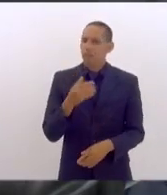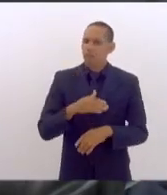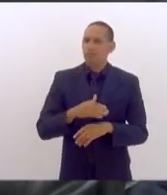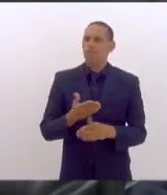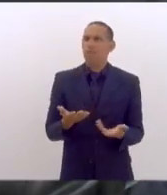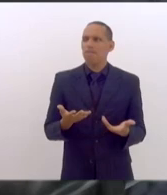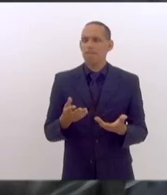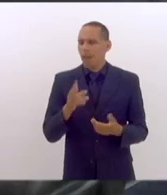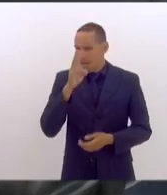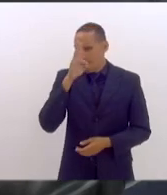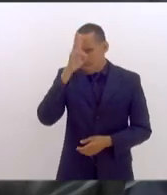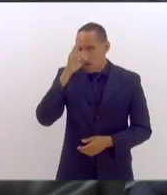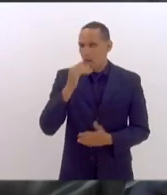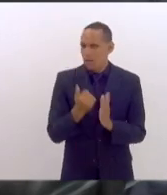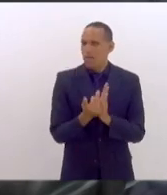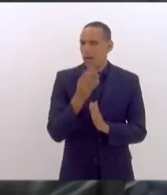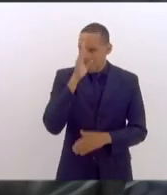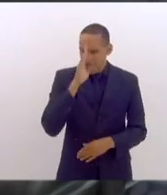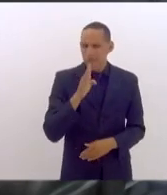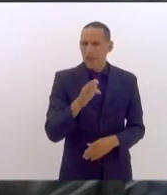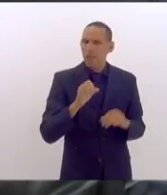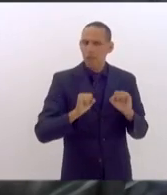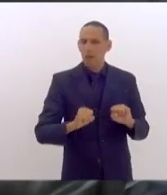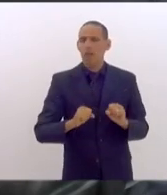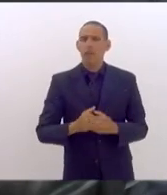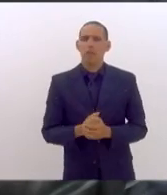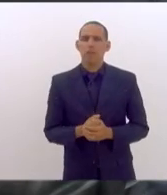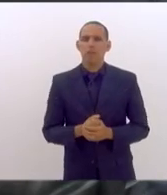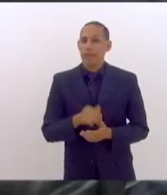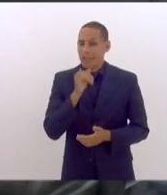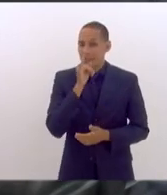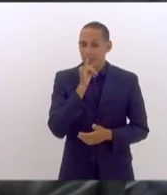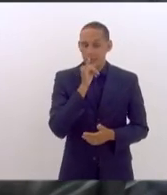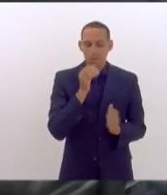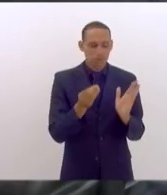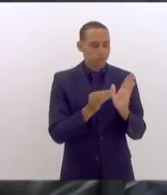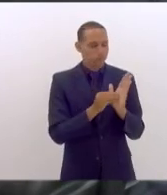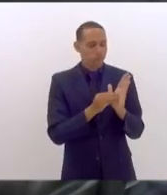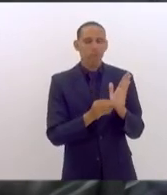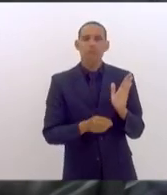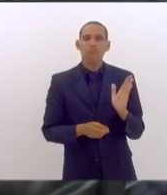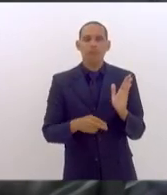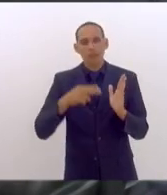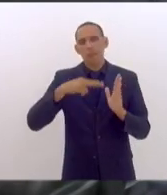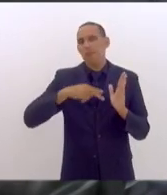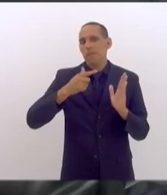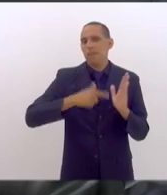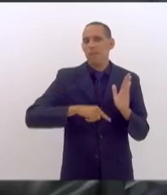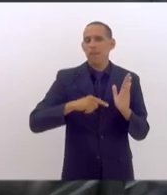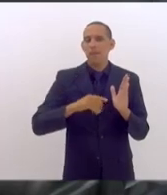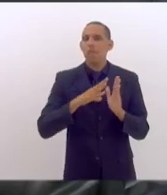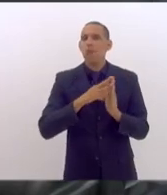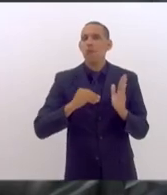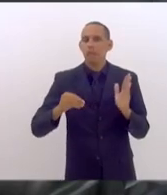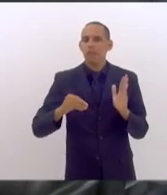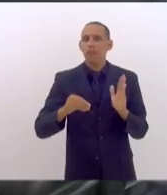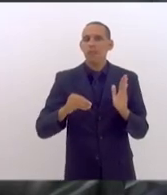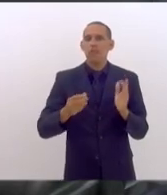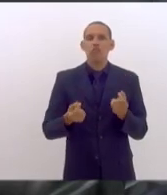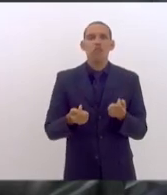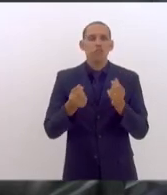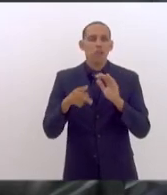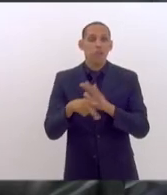mais incisivos e determinadas questões quando por exemplo aqui revisão do modelo de relação dos trens